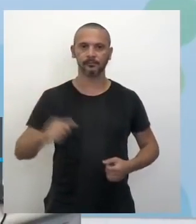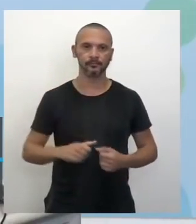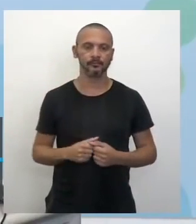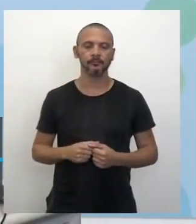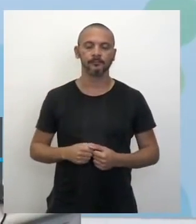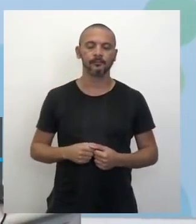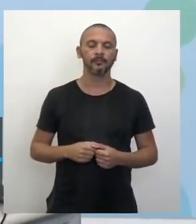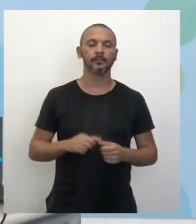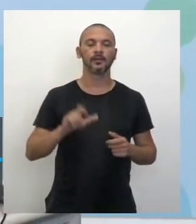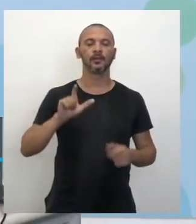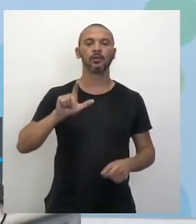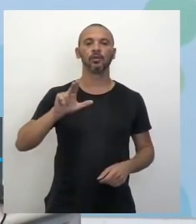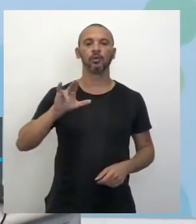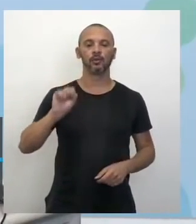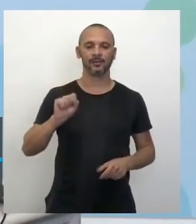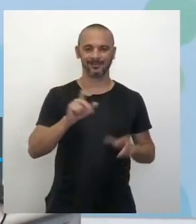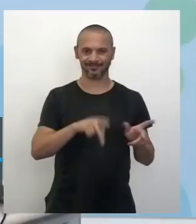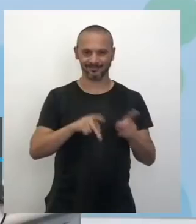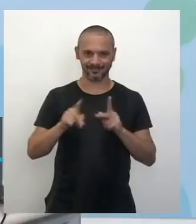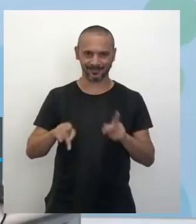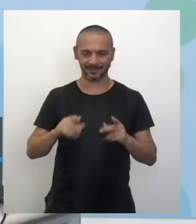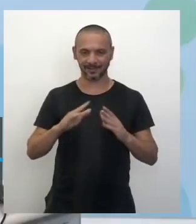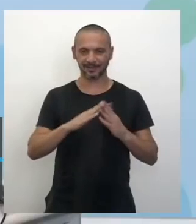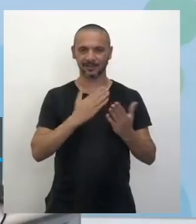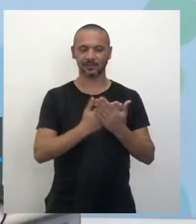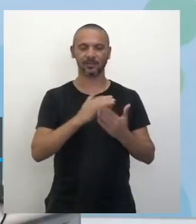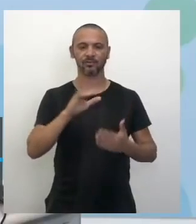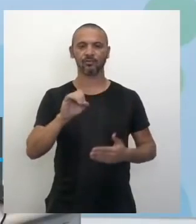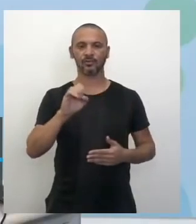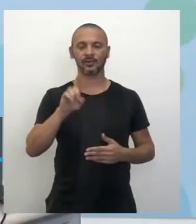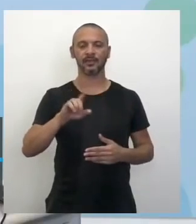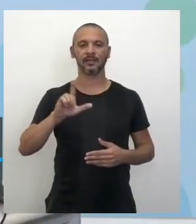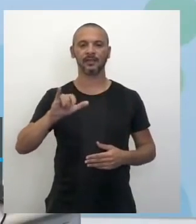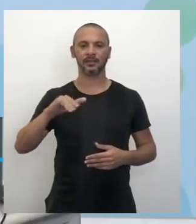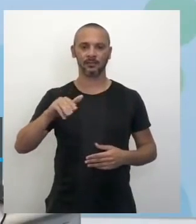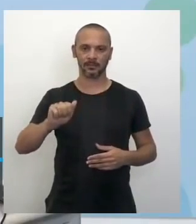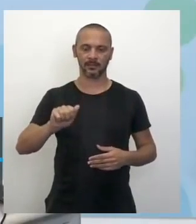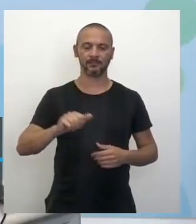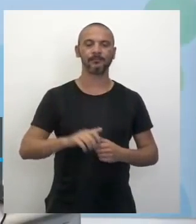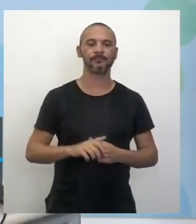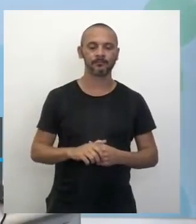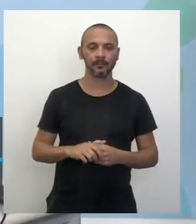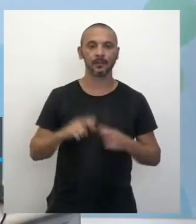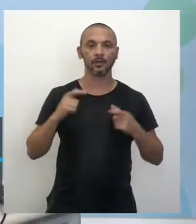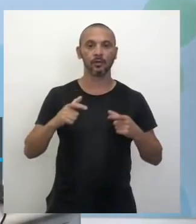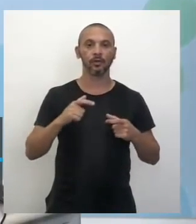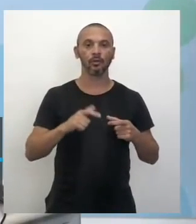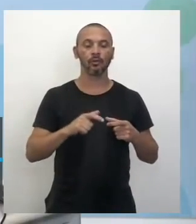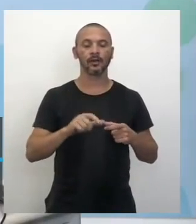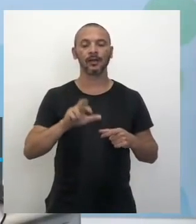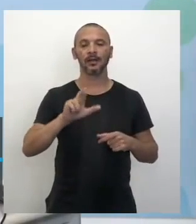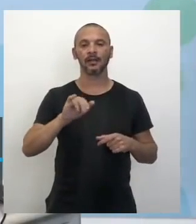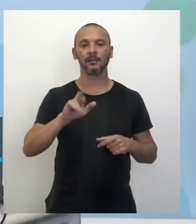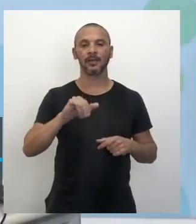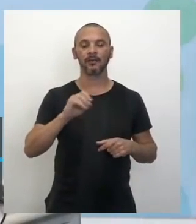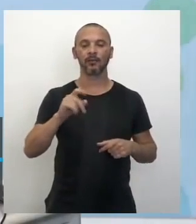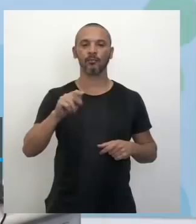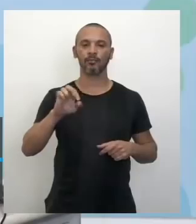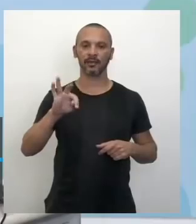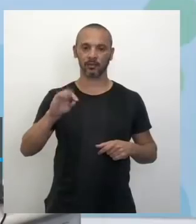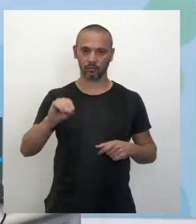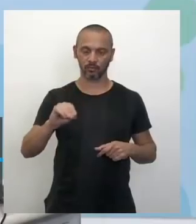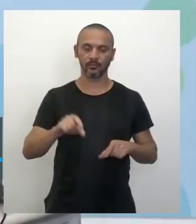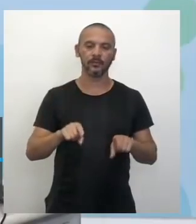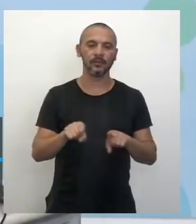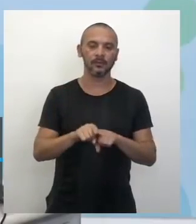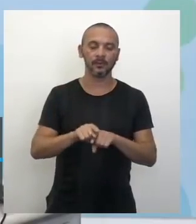aqui. Professor Luiz, está lá da Escola José Lima Pedreira de Freitas, lá em Ribeirão Preto, também aqui com a gente, pessoal